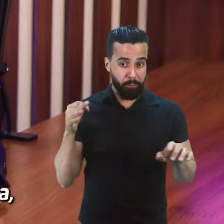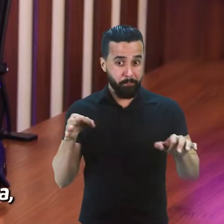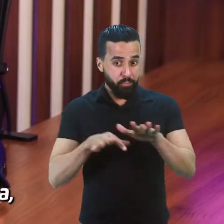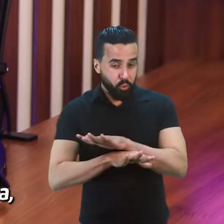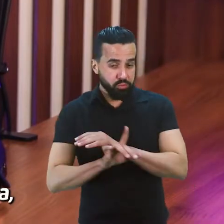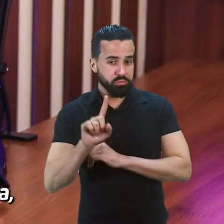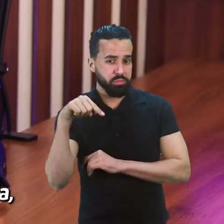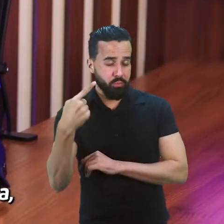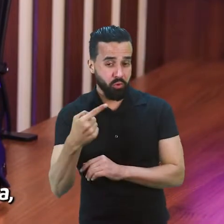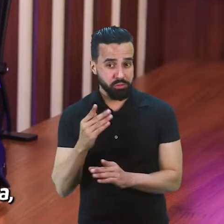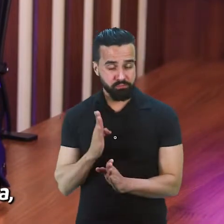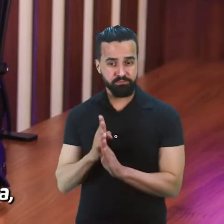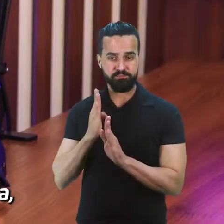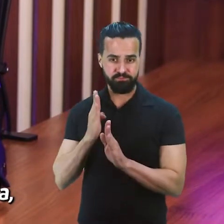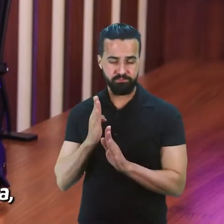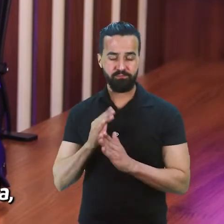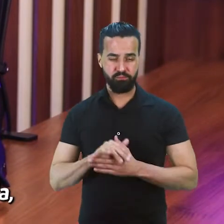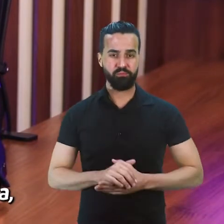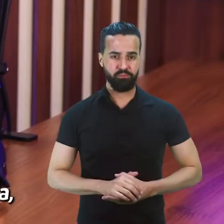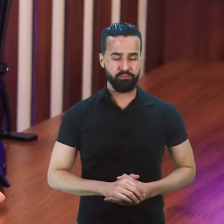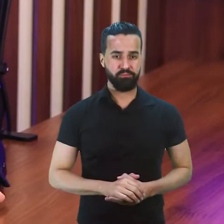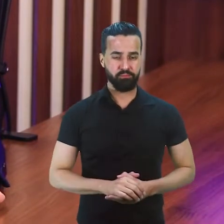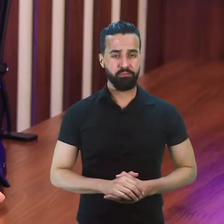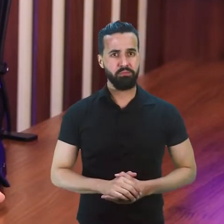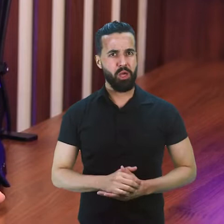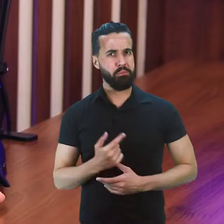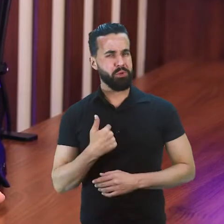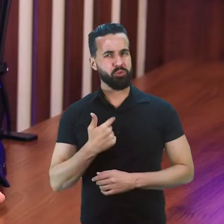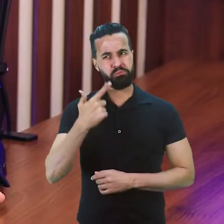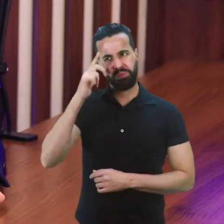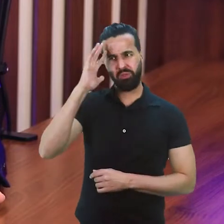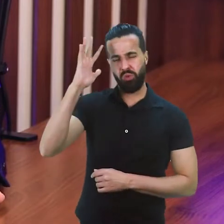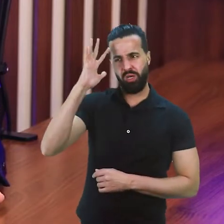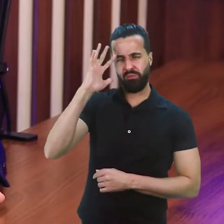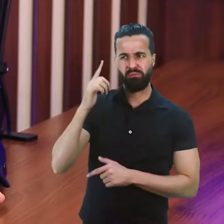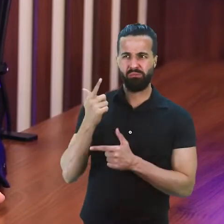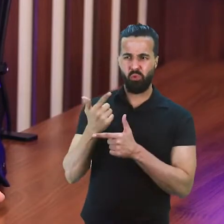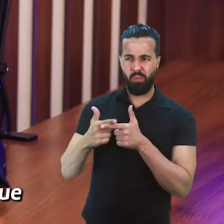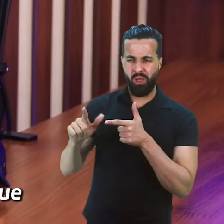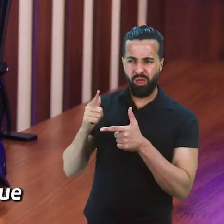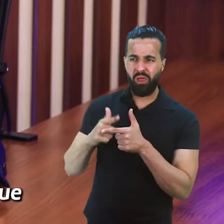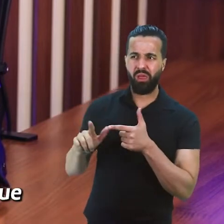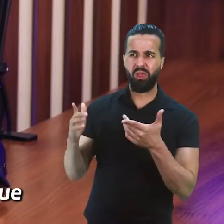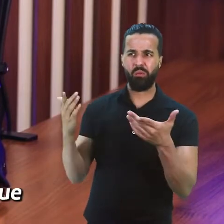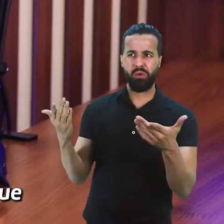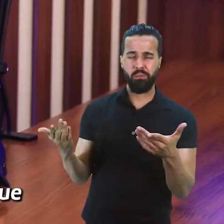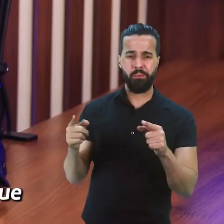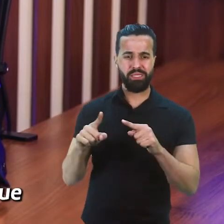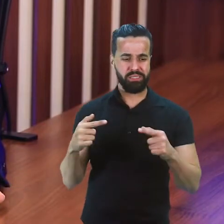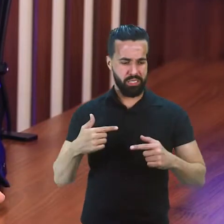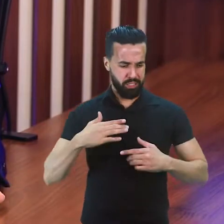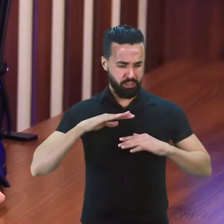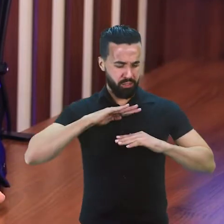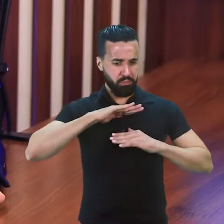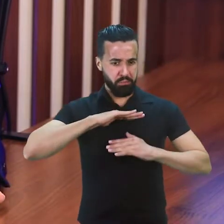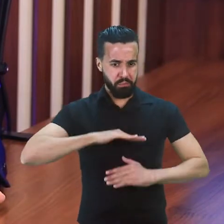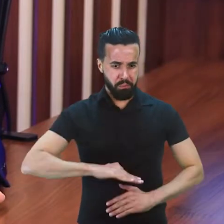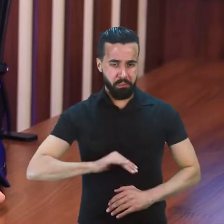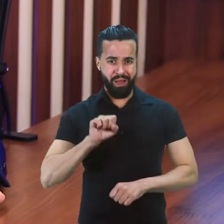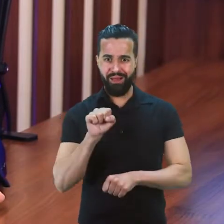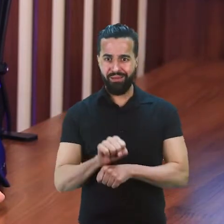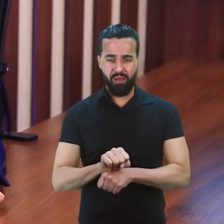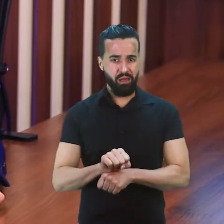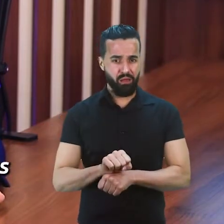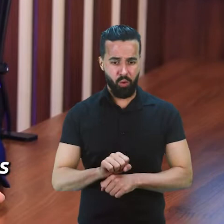Mas, inclusive, eu nem imaginava que fosse tetraplegia, né? Eu imaginava que talvez isso realmente passava pela minha cabeça, talvez eu poderia não